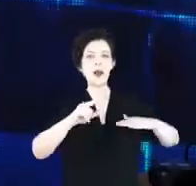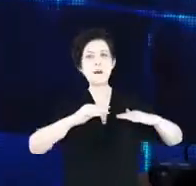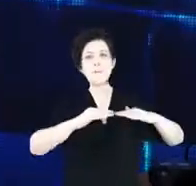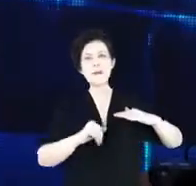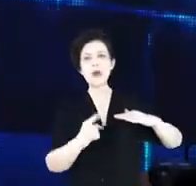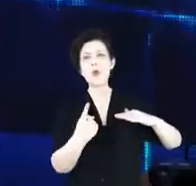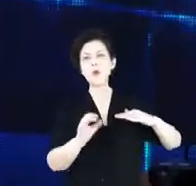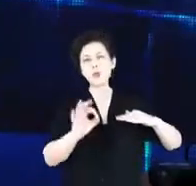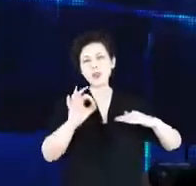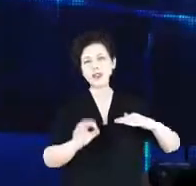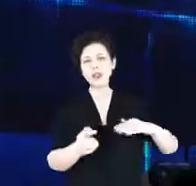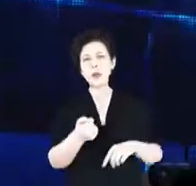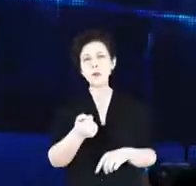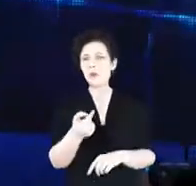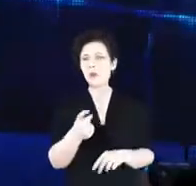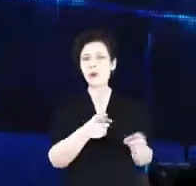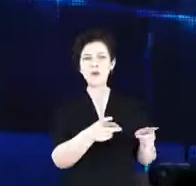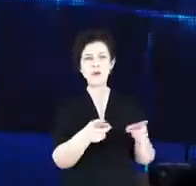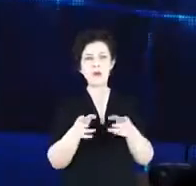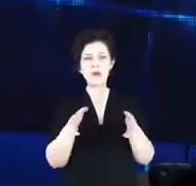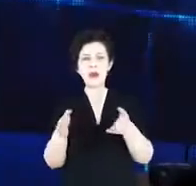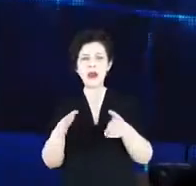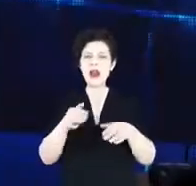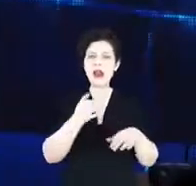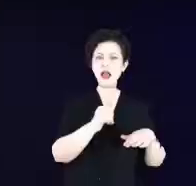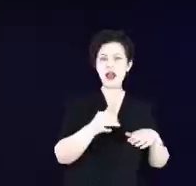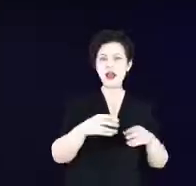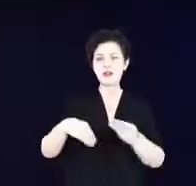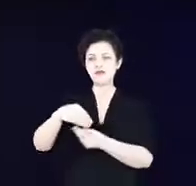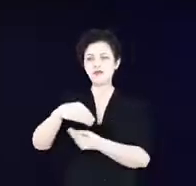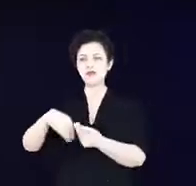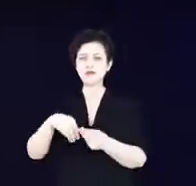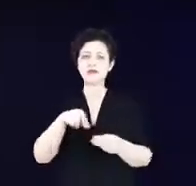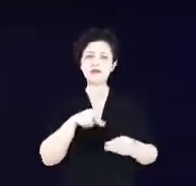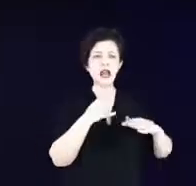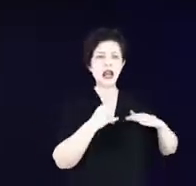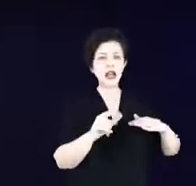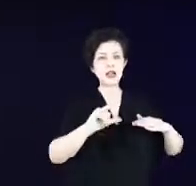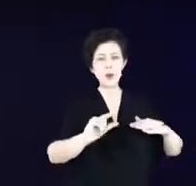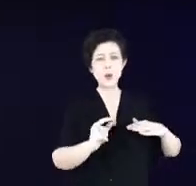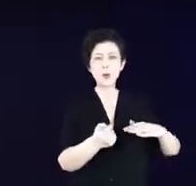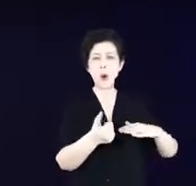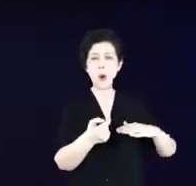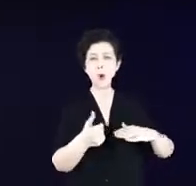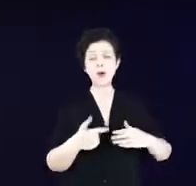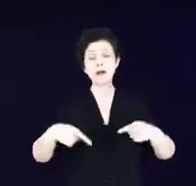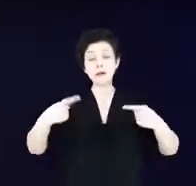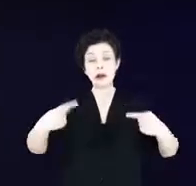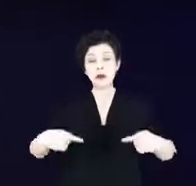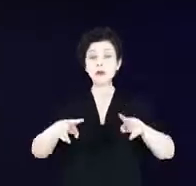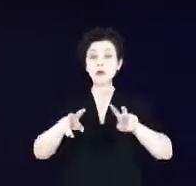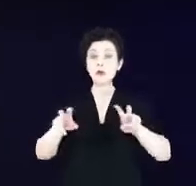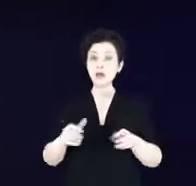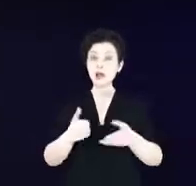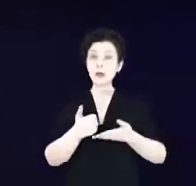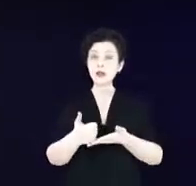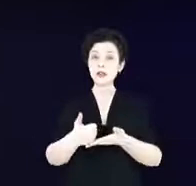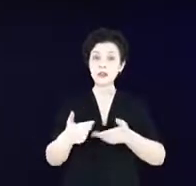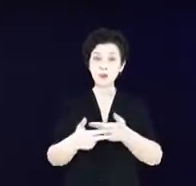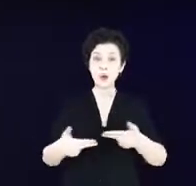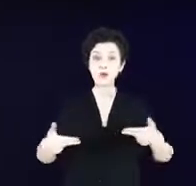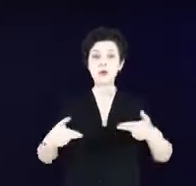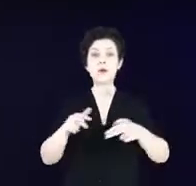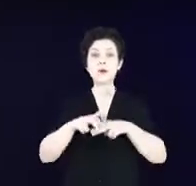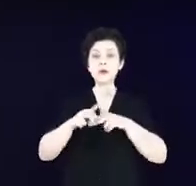1% das vendas entre elétricos e híbridos. Então, aqui, os desafios para a gente falar no tema de transporte, e para isso a gente trouxe